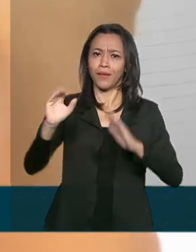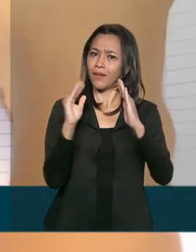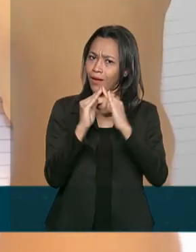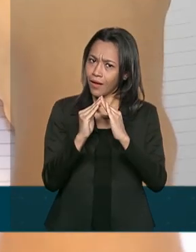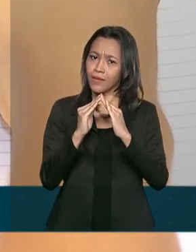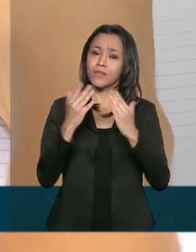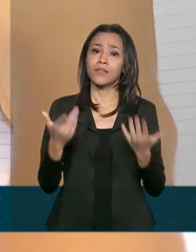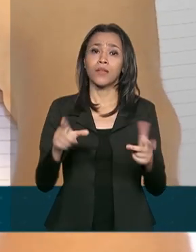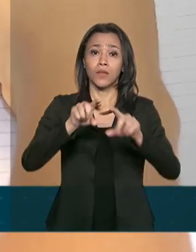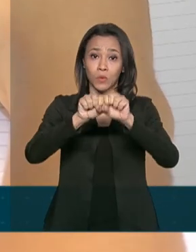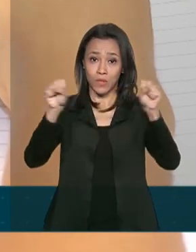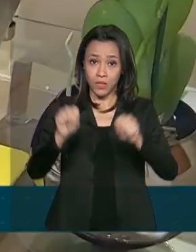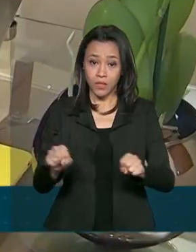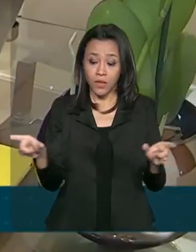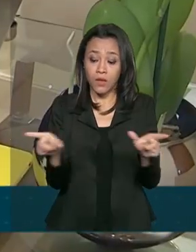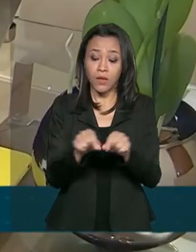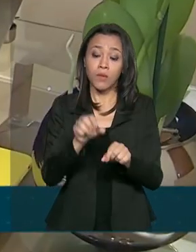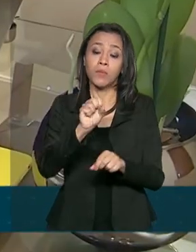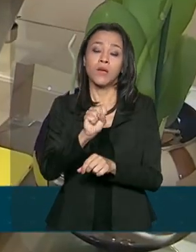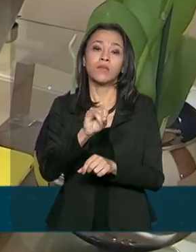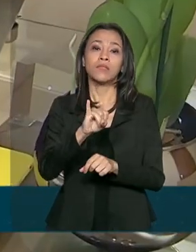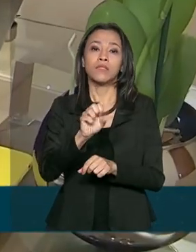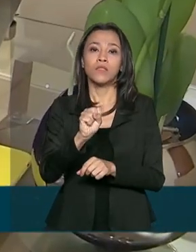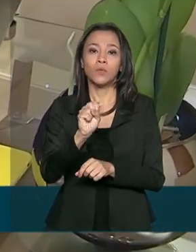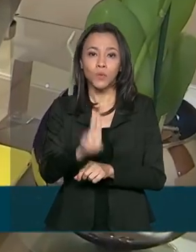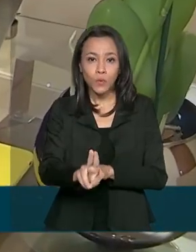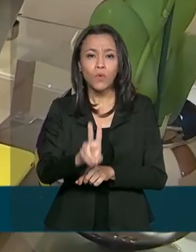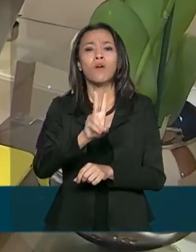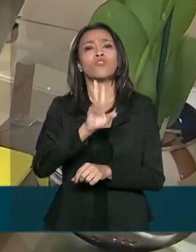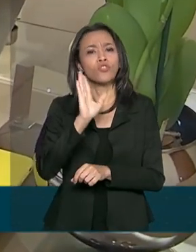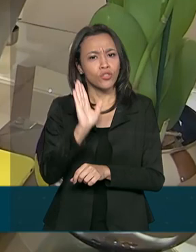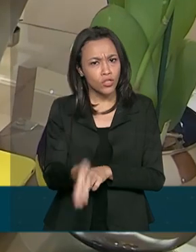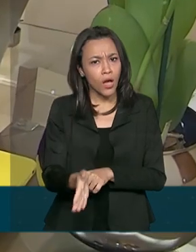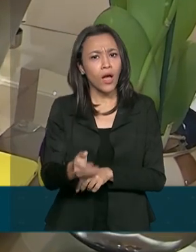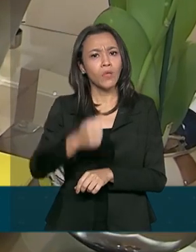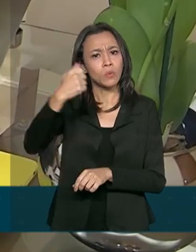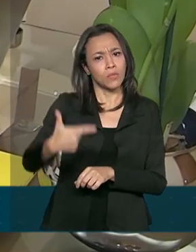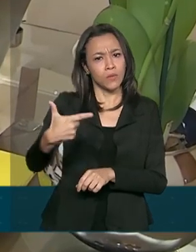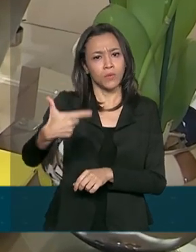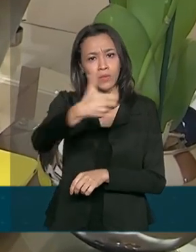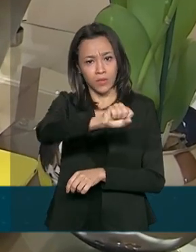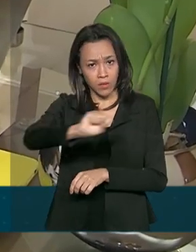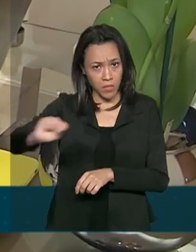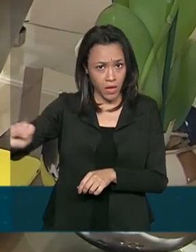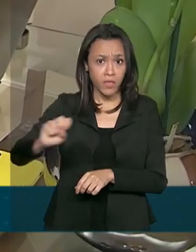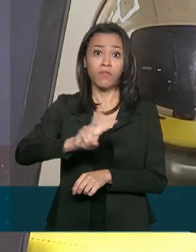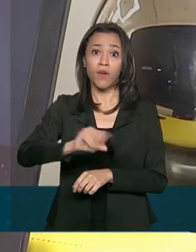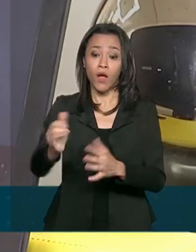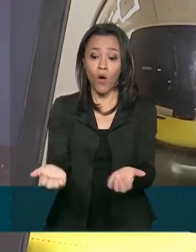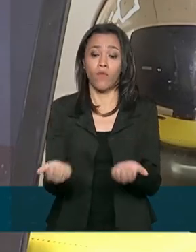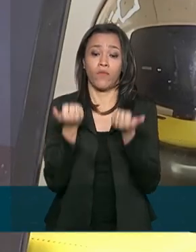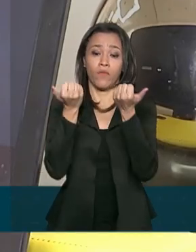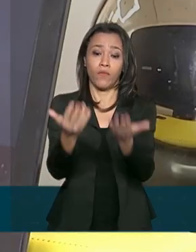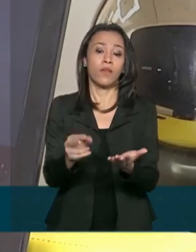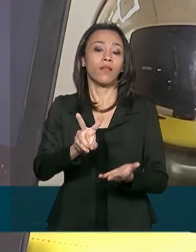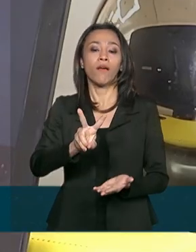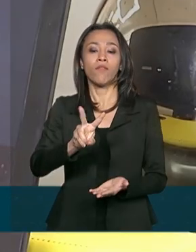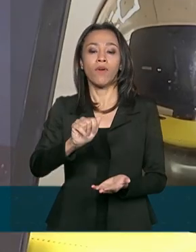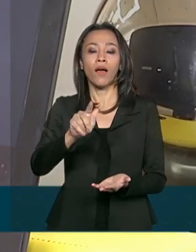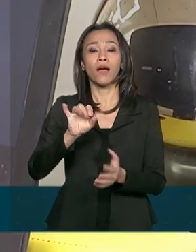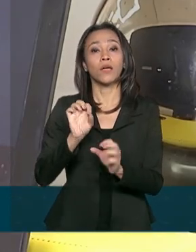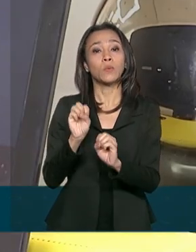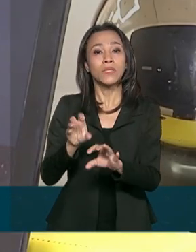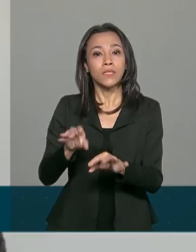sistema de seleção unificada, SISU, vai ofertar, já a partir do segundo semestre, vagas na modalidade de